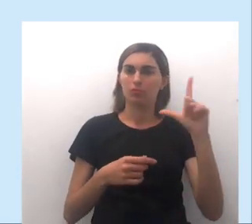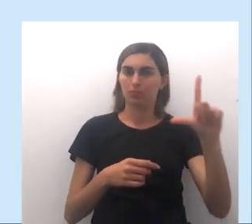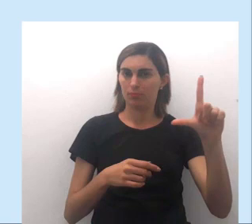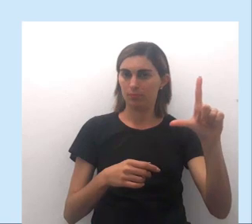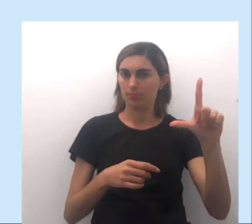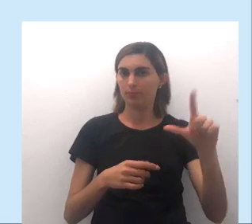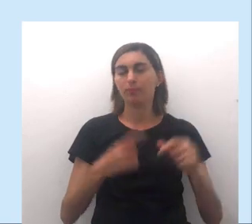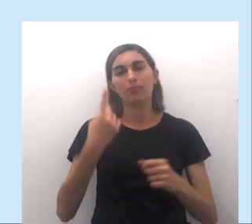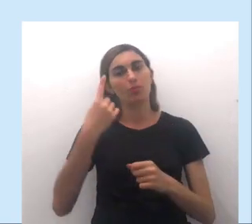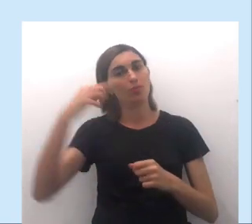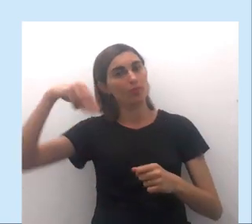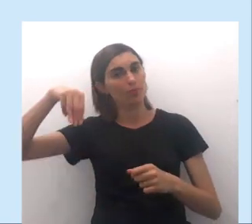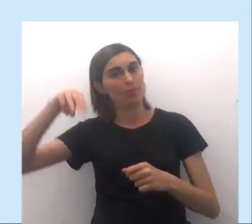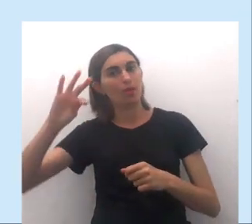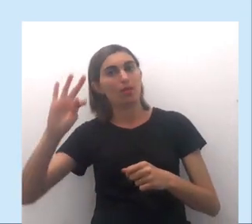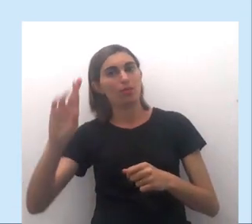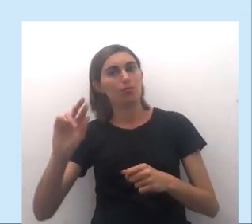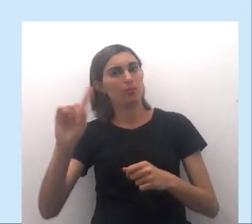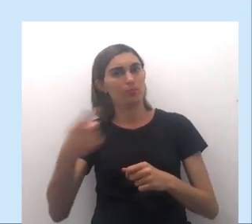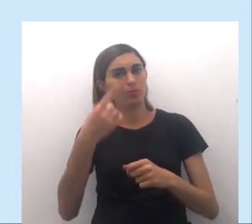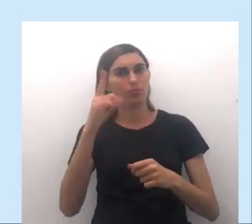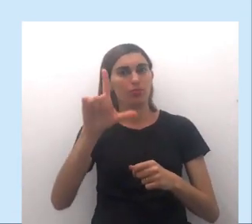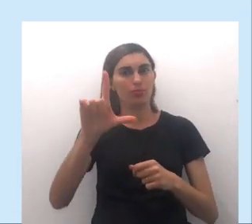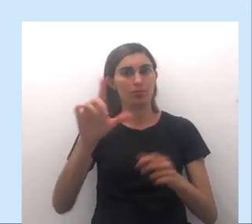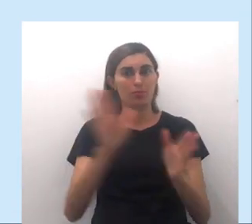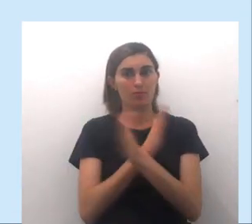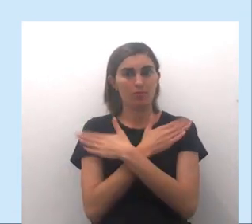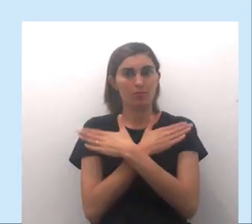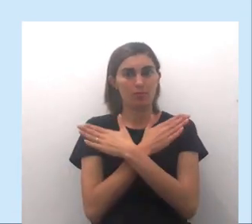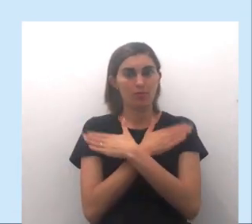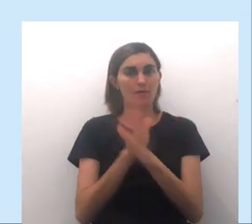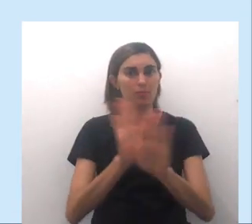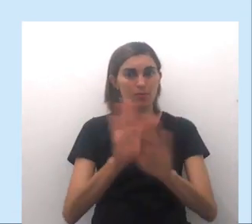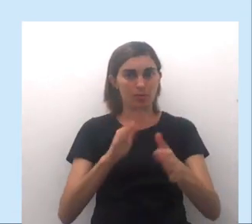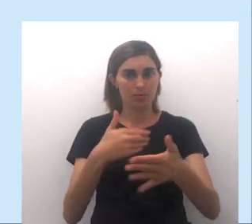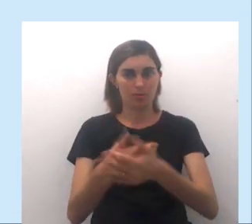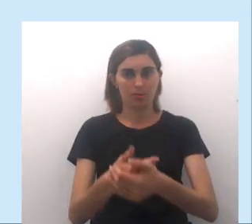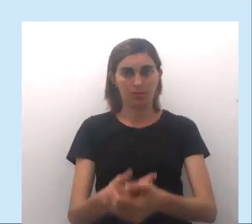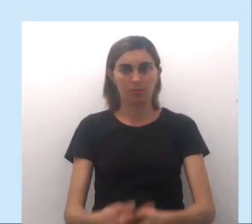cúbico é 1 litro. 1 metro cúbico, 1.000 litros. Forte abraço e até a próxima.